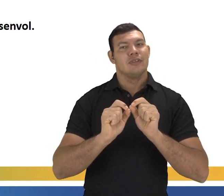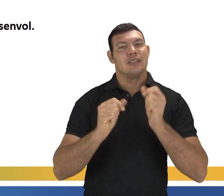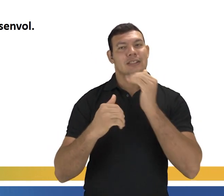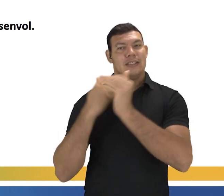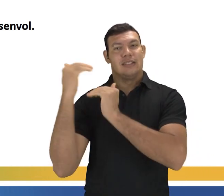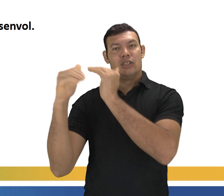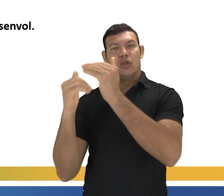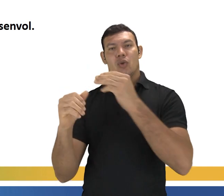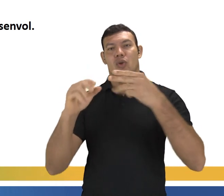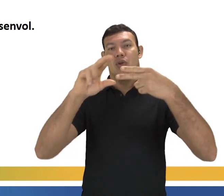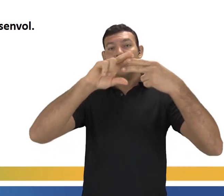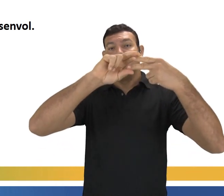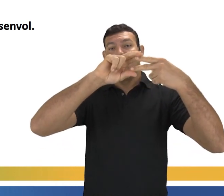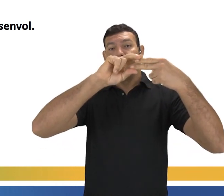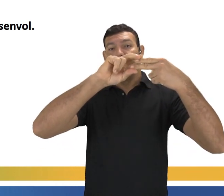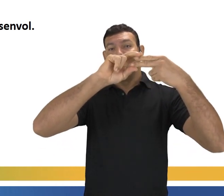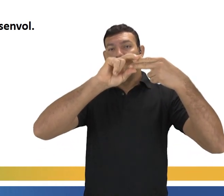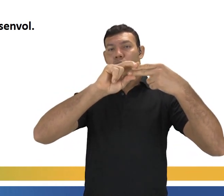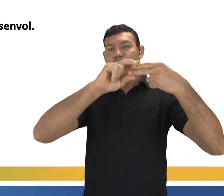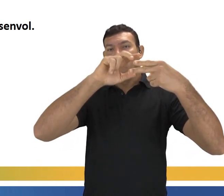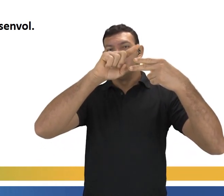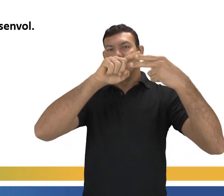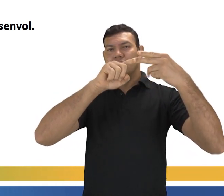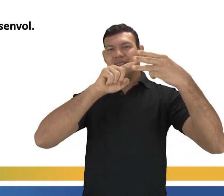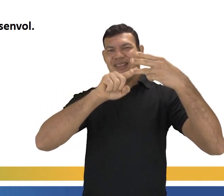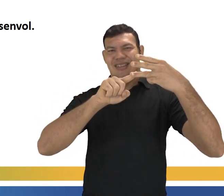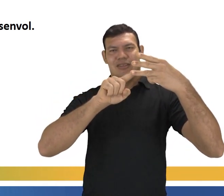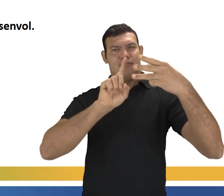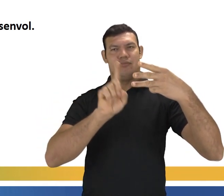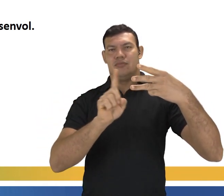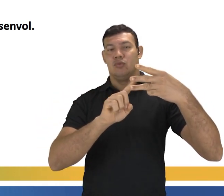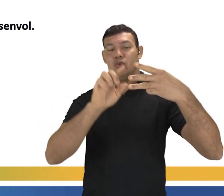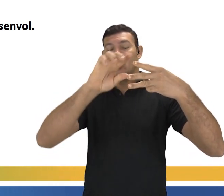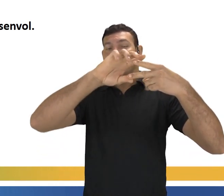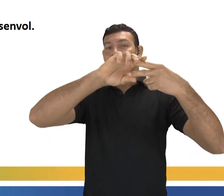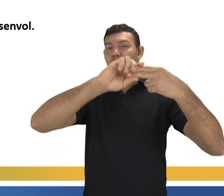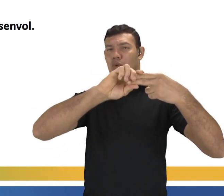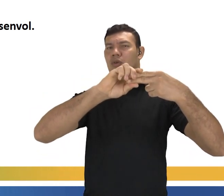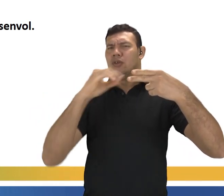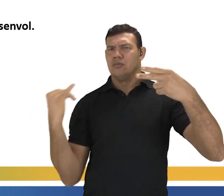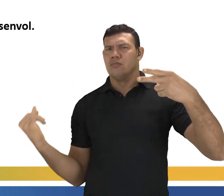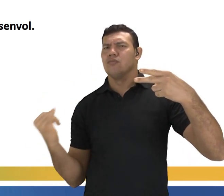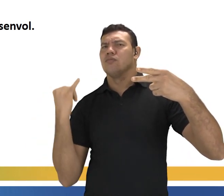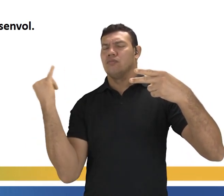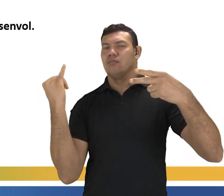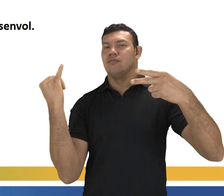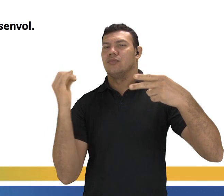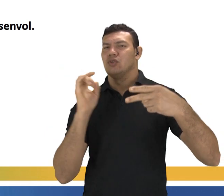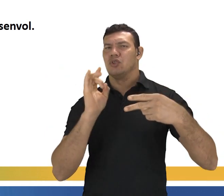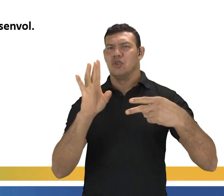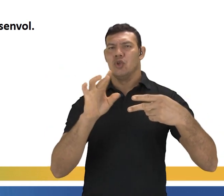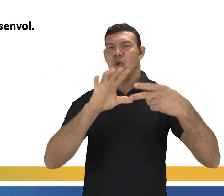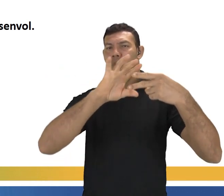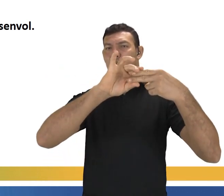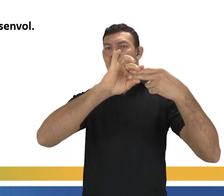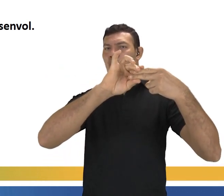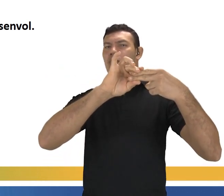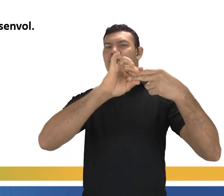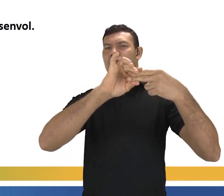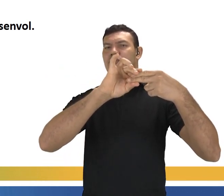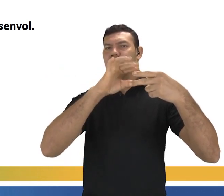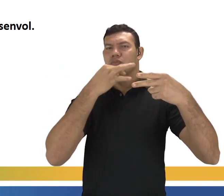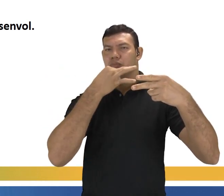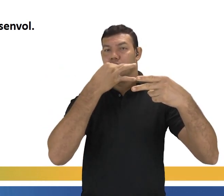Não ultrapasse esse número, nem 1, nem 3, nem mais. Por quê? É muito importante que você cite apenas 2 argumentos na